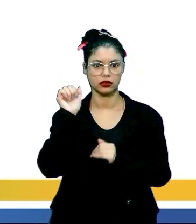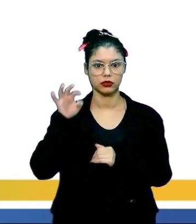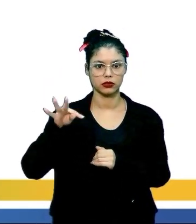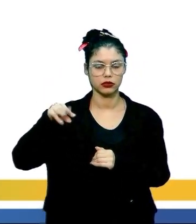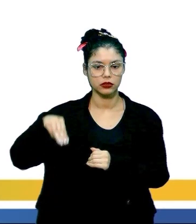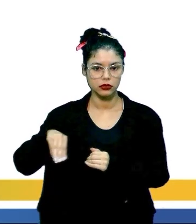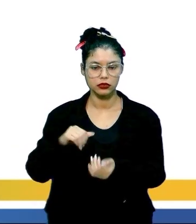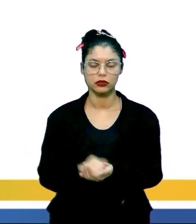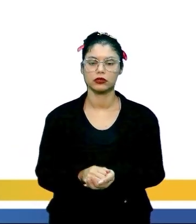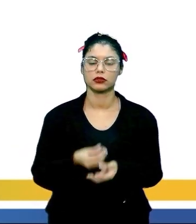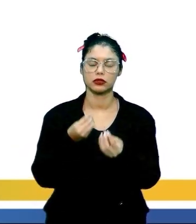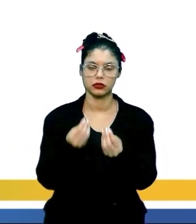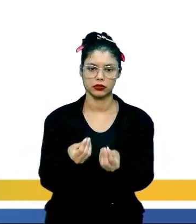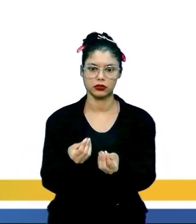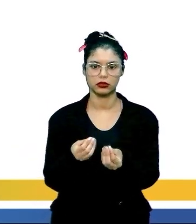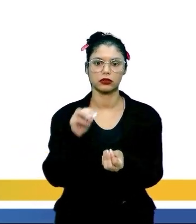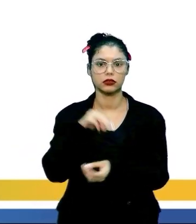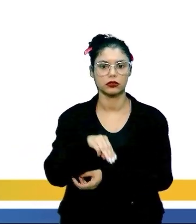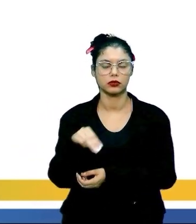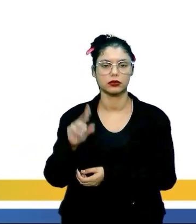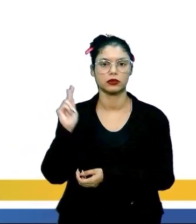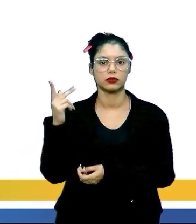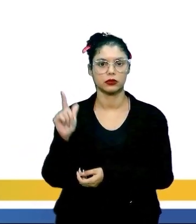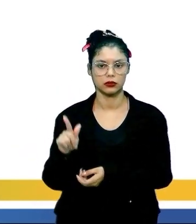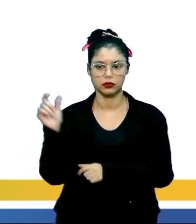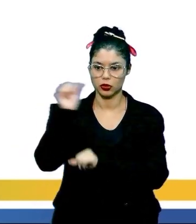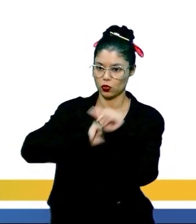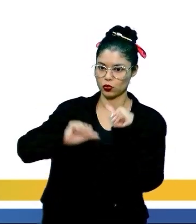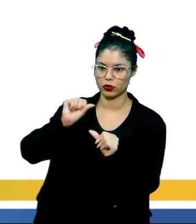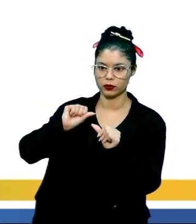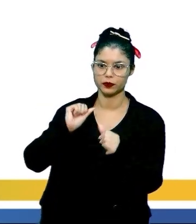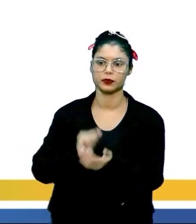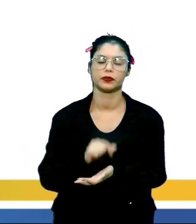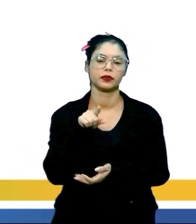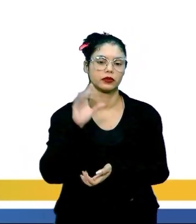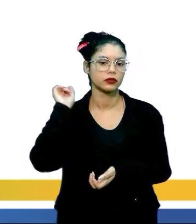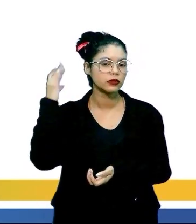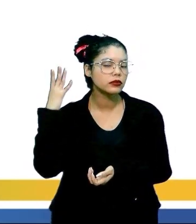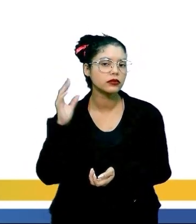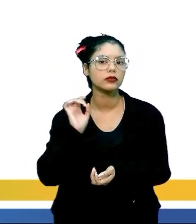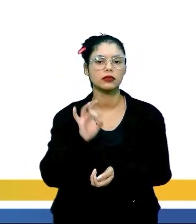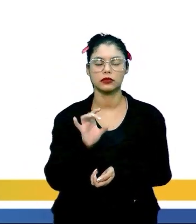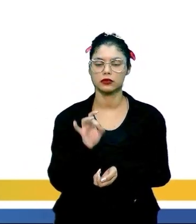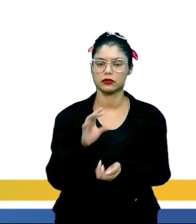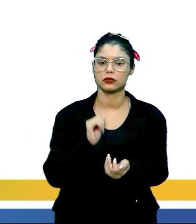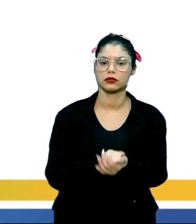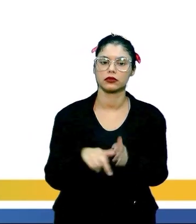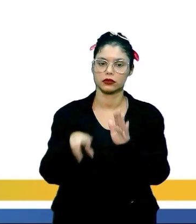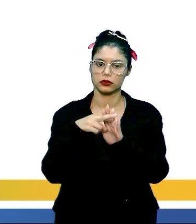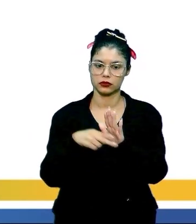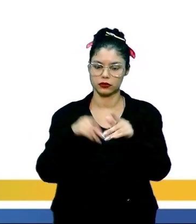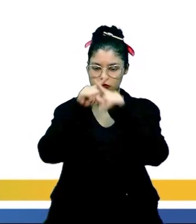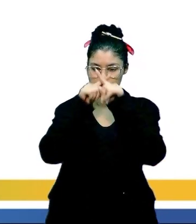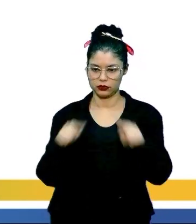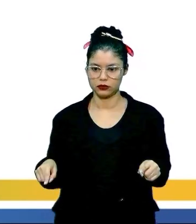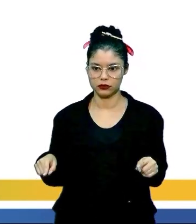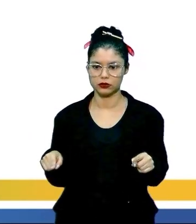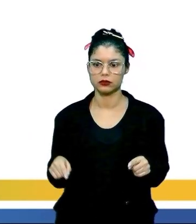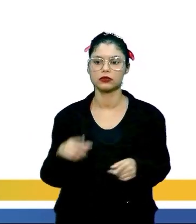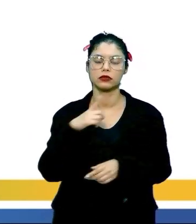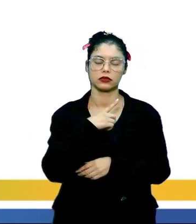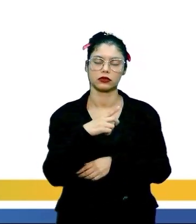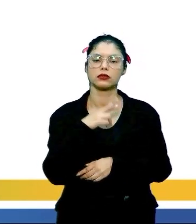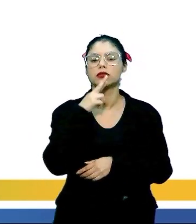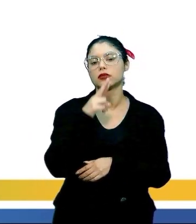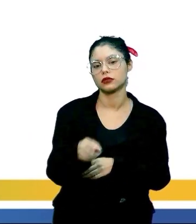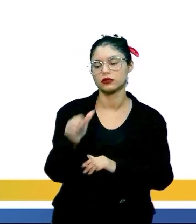atm e te dê as alternativas em milímetros de mercúrio ou vice-versa. Nesse caso, é só fazer uma regrinha de 3 simples que nós teríamos